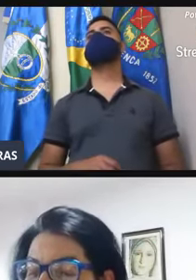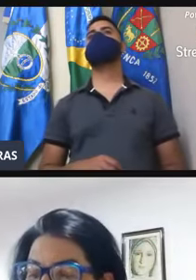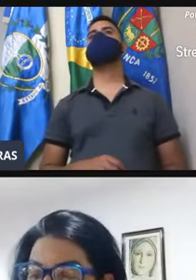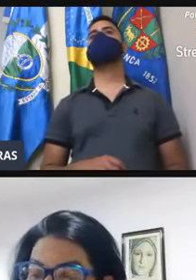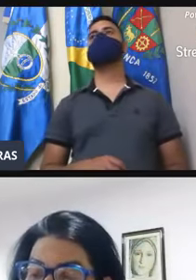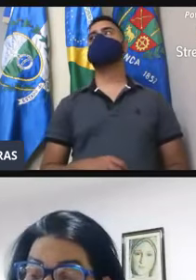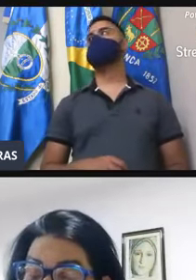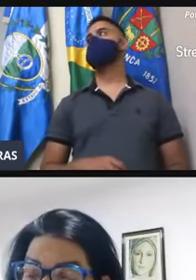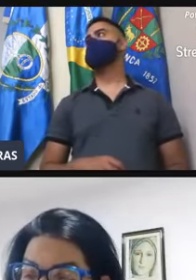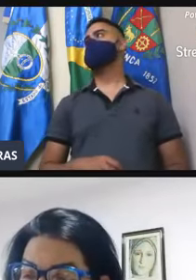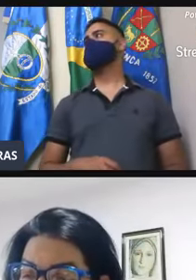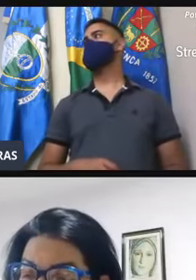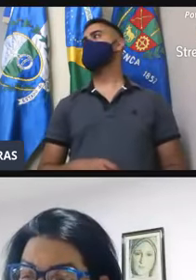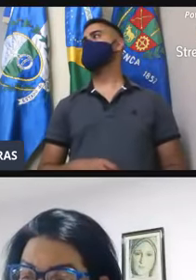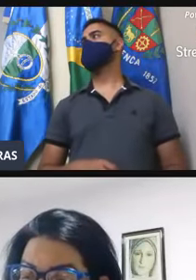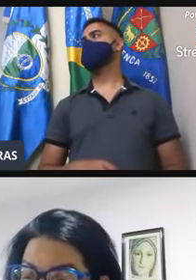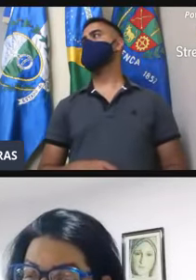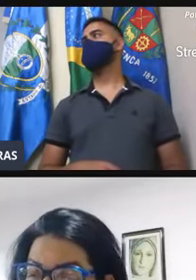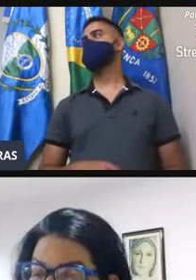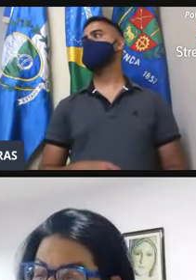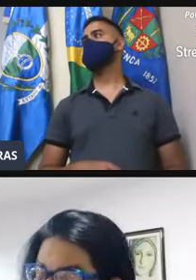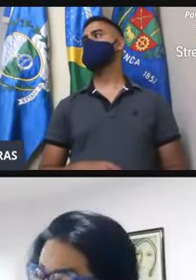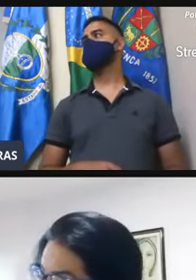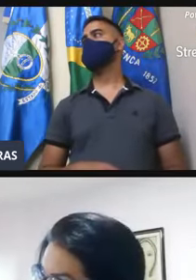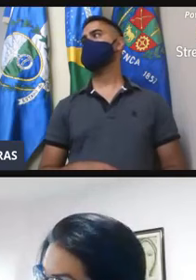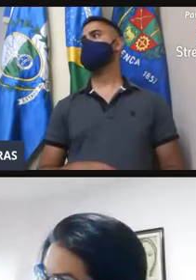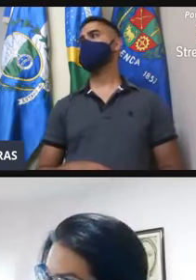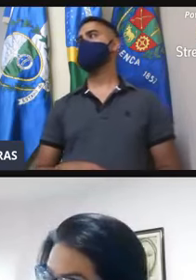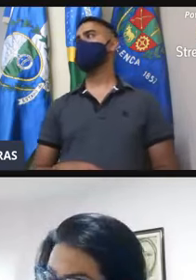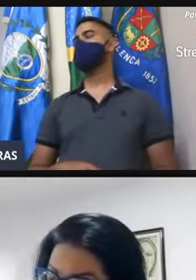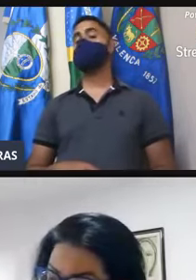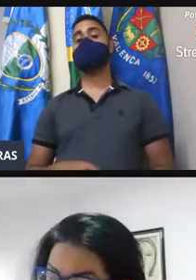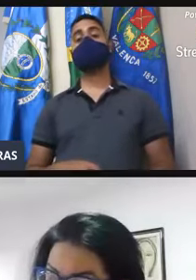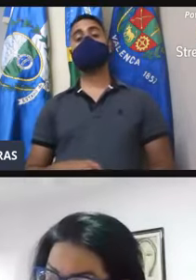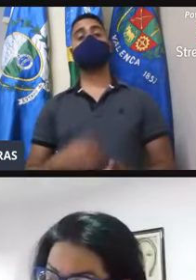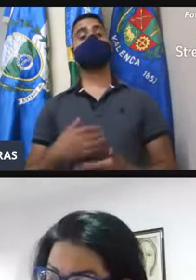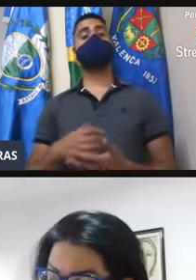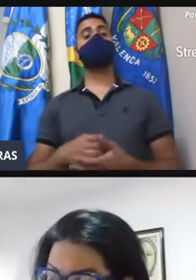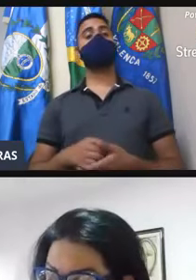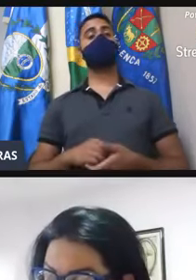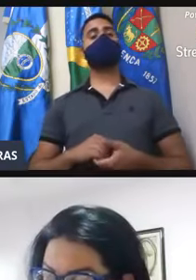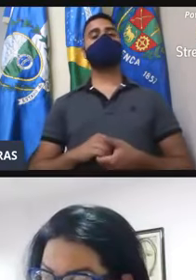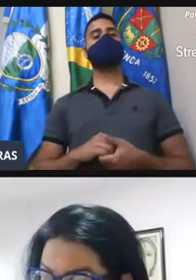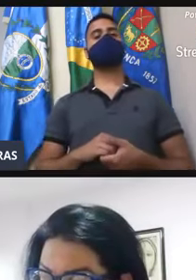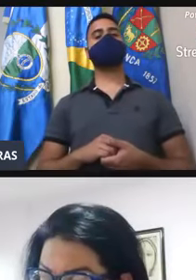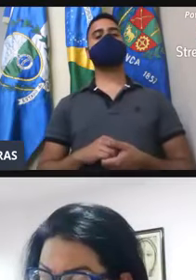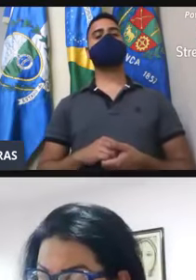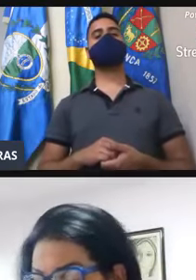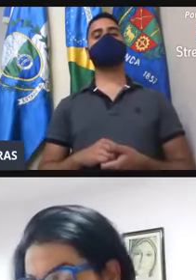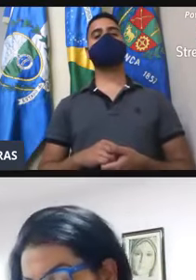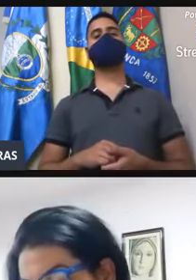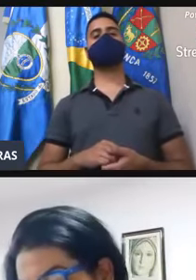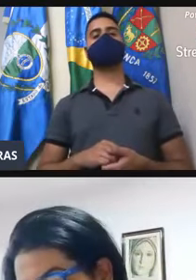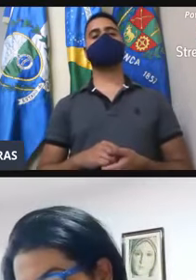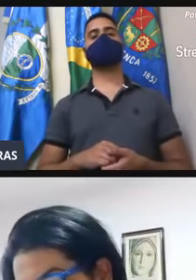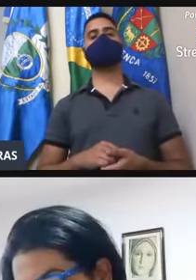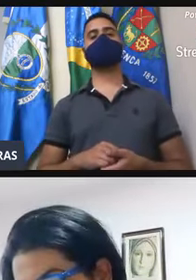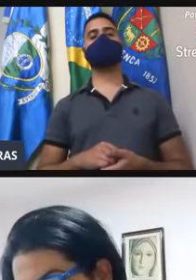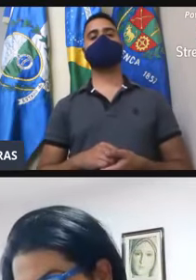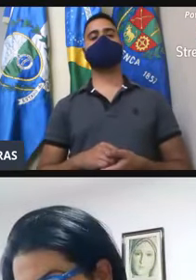no caso, sou eu, secretária. De antemão, eu gostaria de